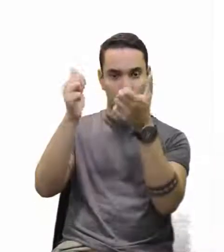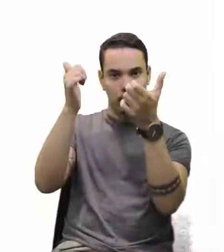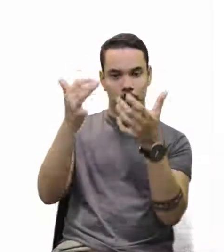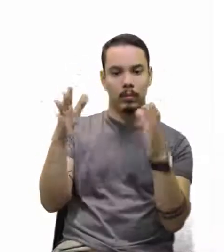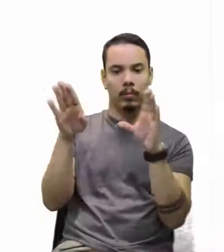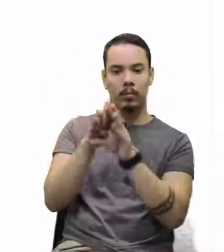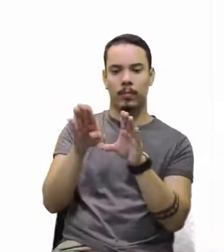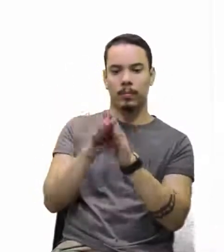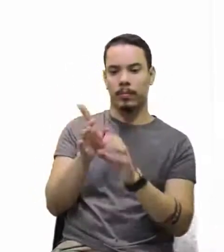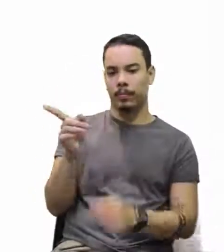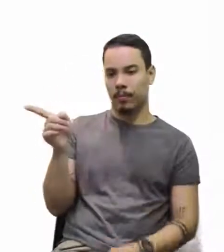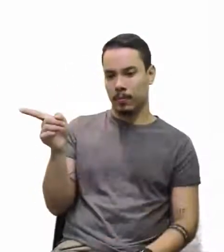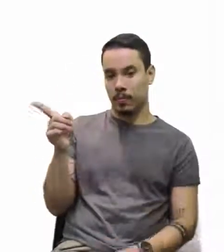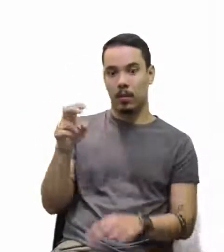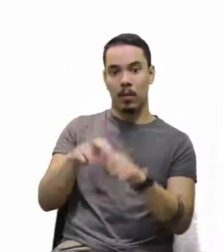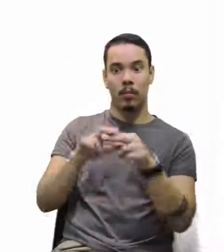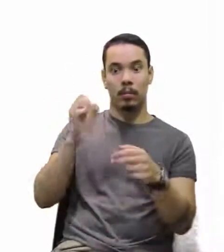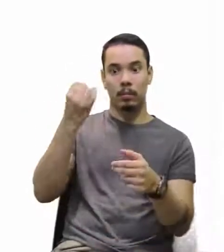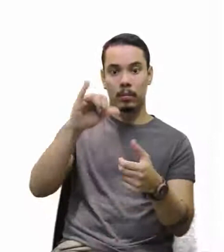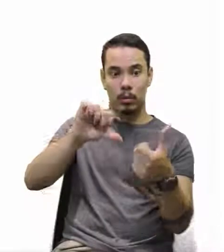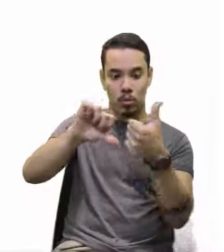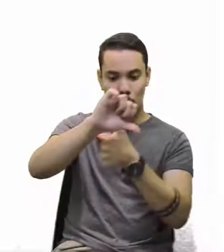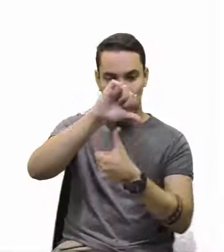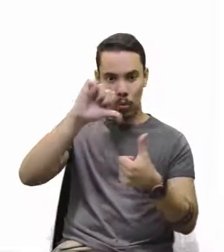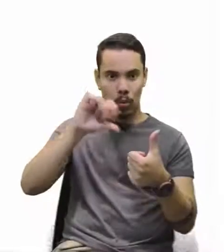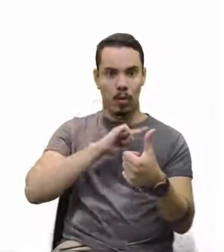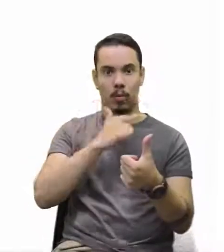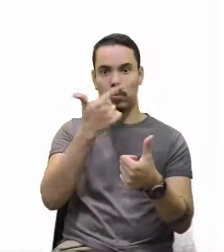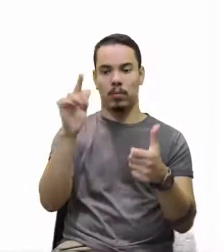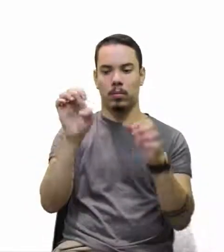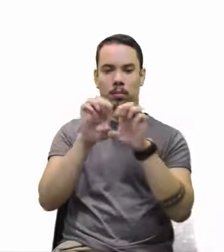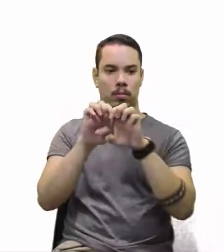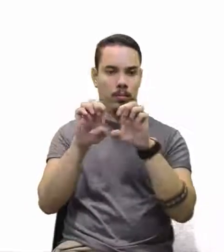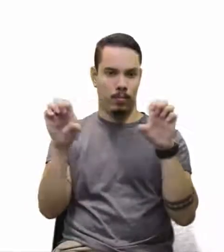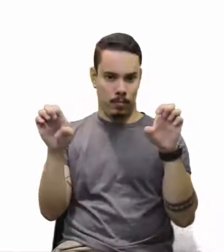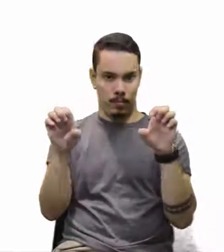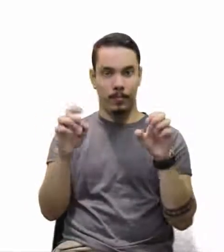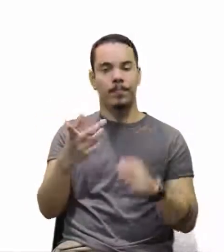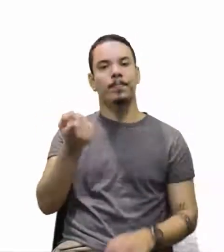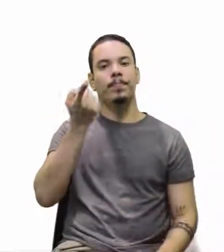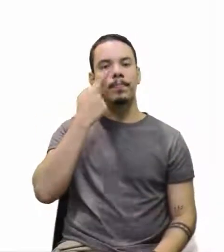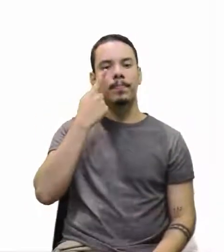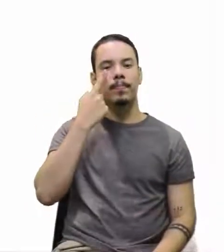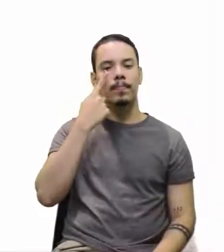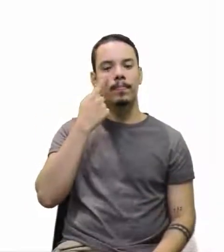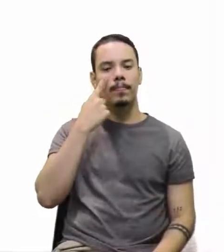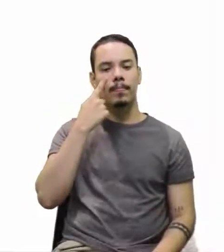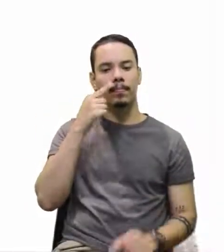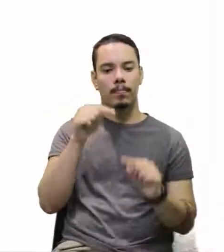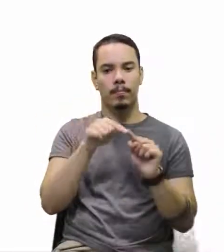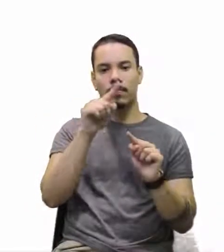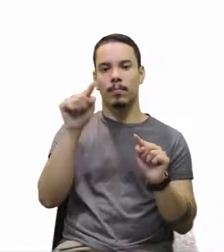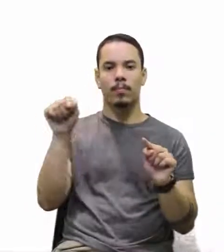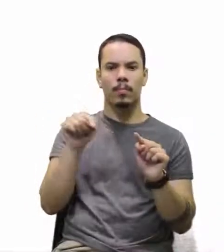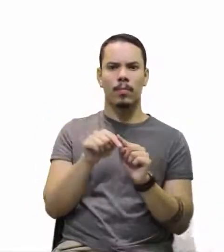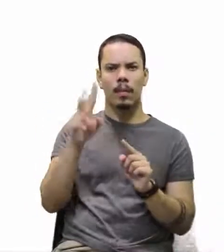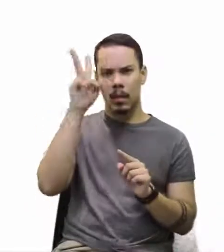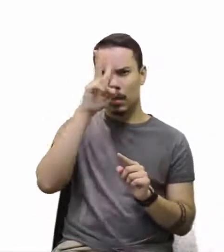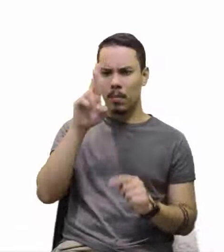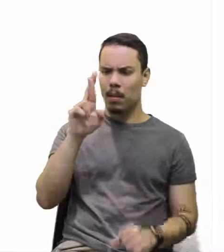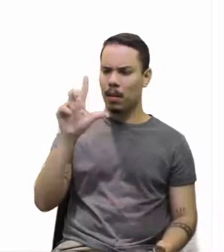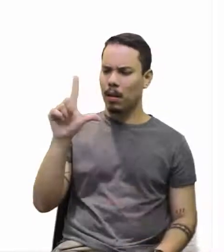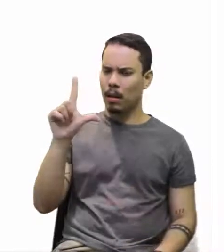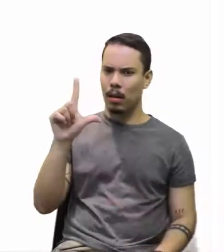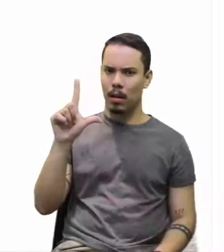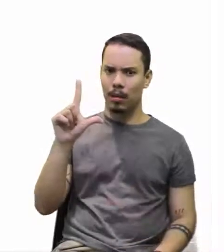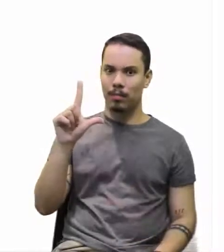Φ. Então, trocando, né? Nós temos uma outra equação. Vamos ver um circuito RL. O que é RL?